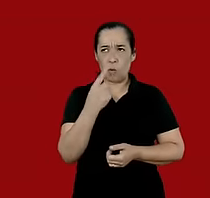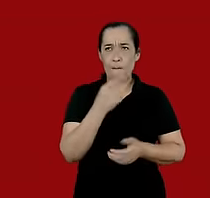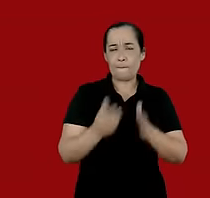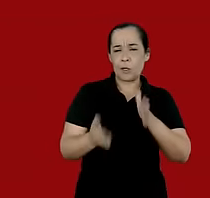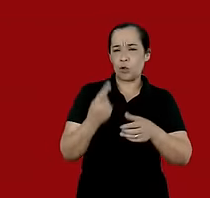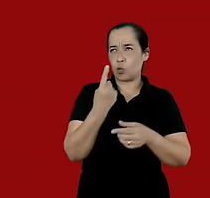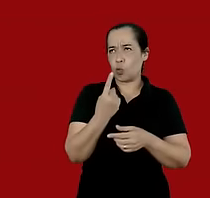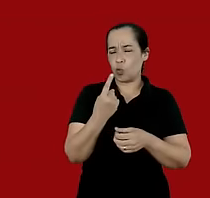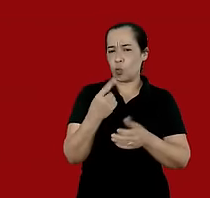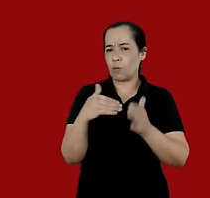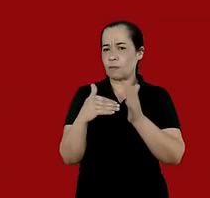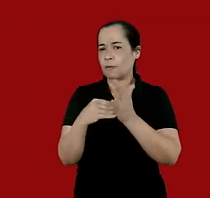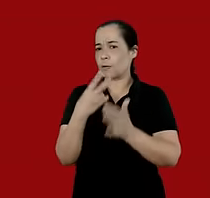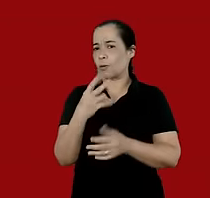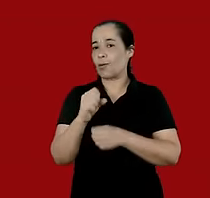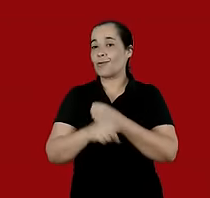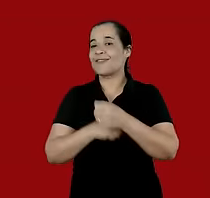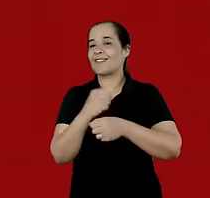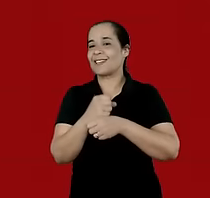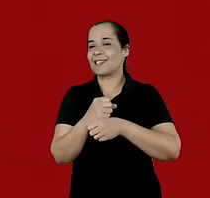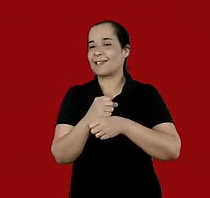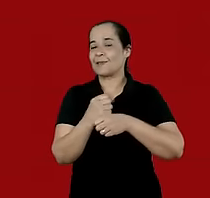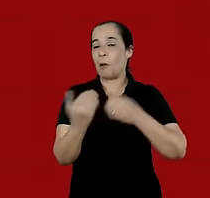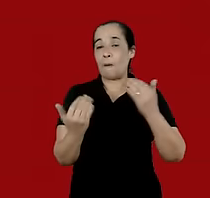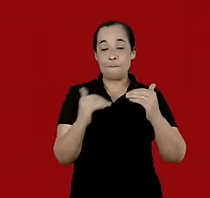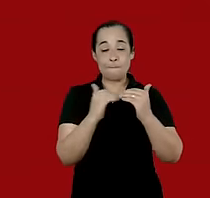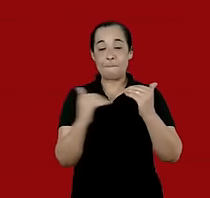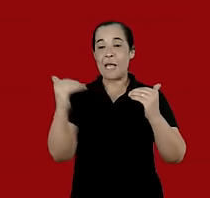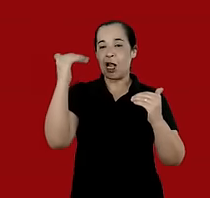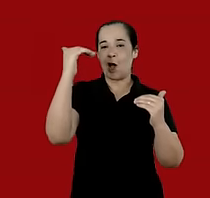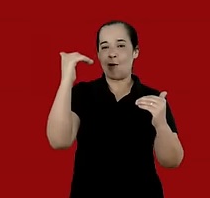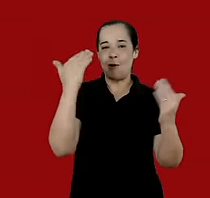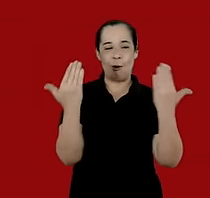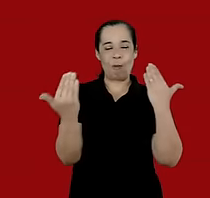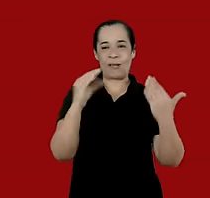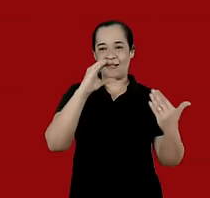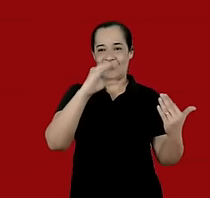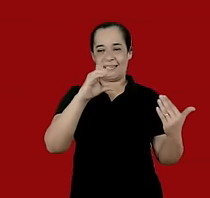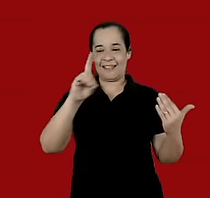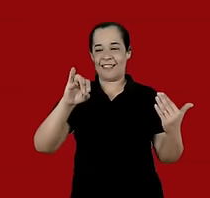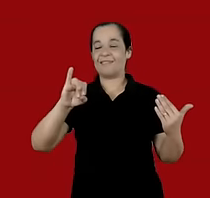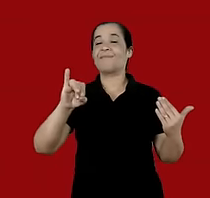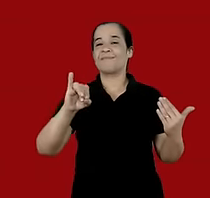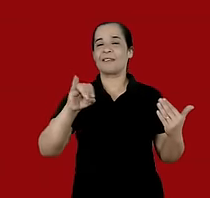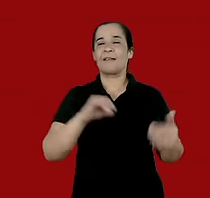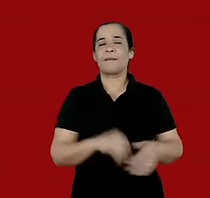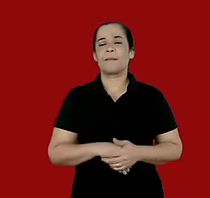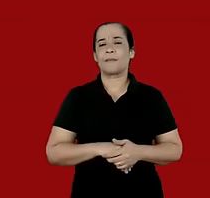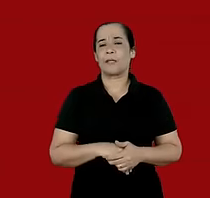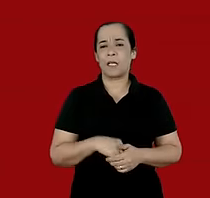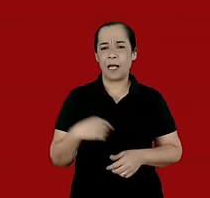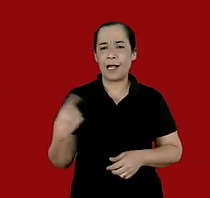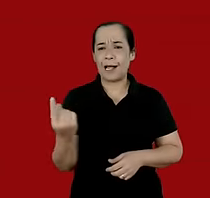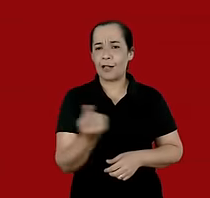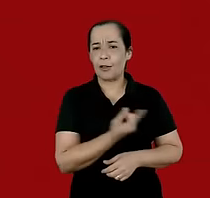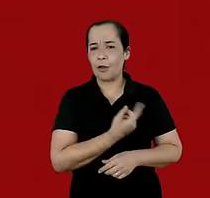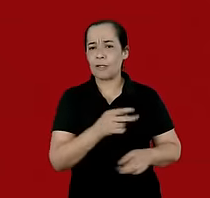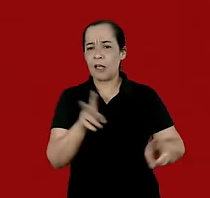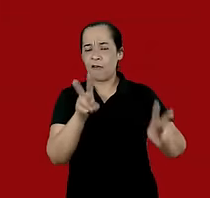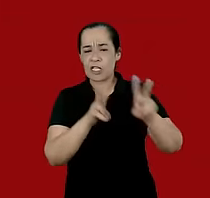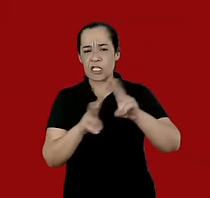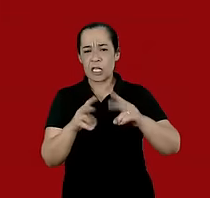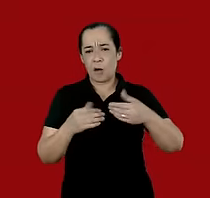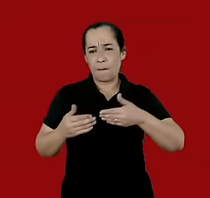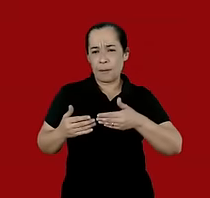rentabilidade superior ao CDI a coisa que a gente tá achando mais interessante nessa história é que se o nosso nossa visão de ciclo macroeconômico